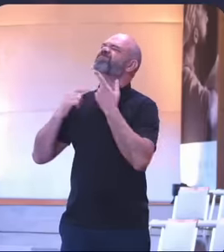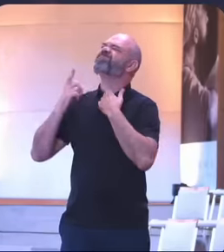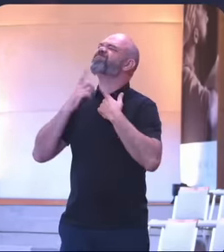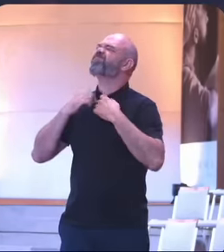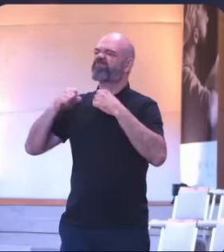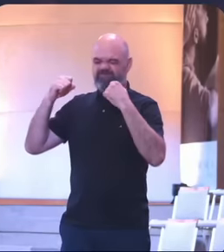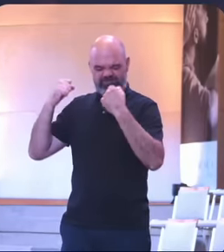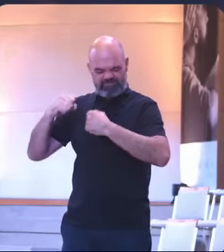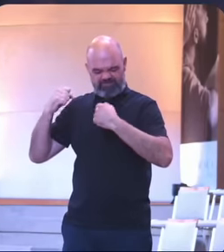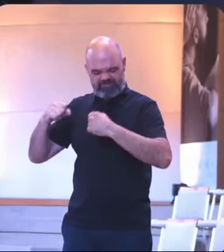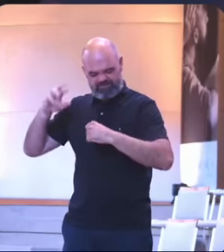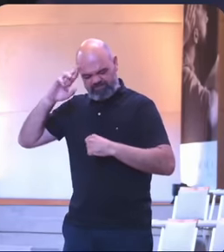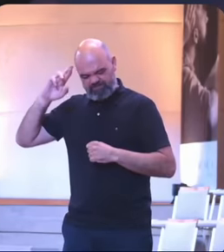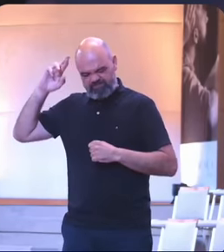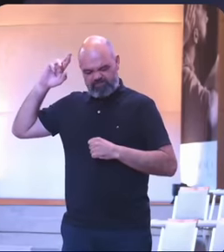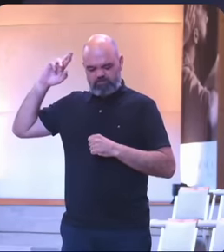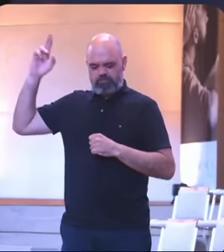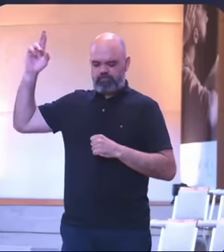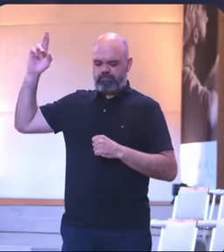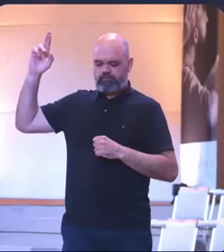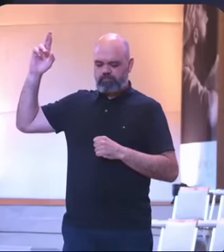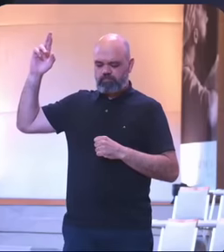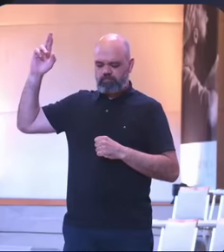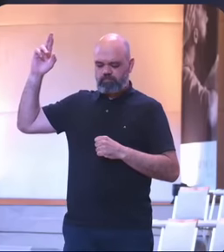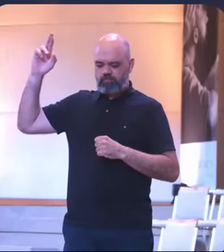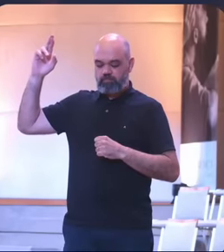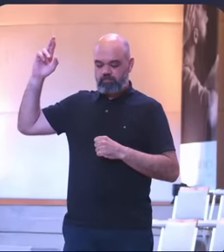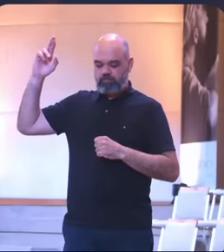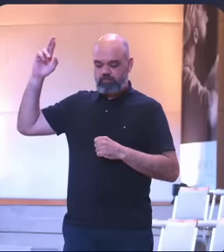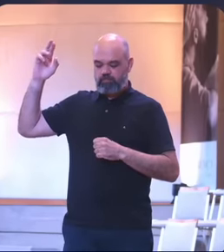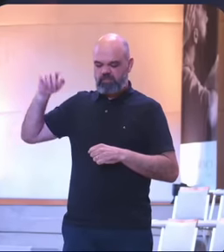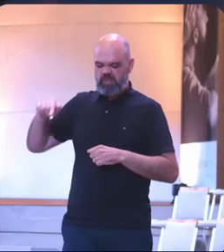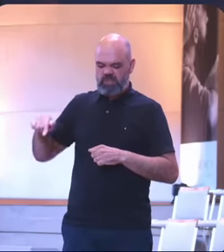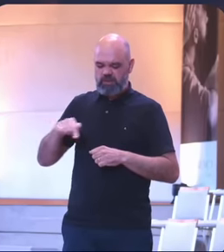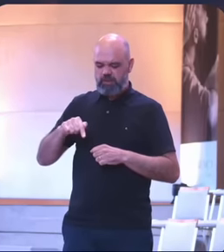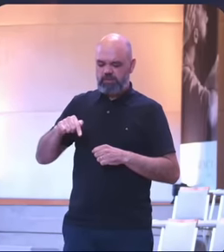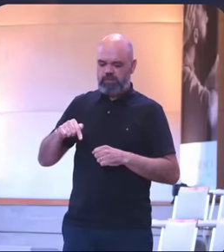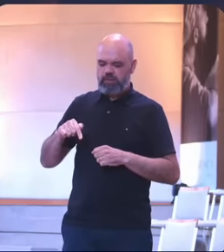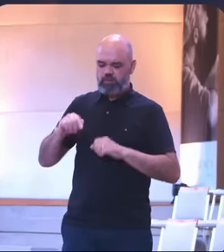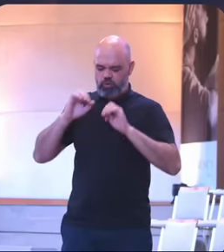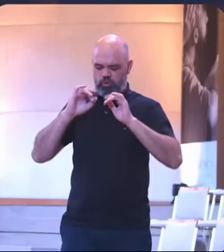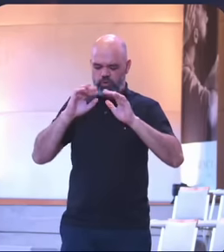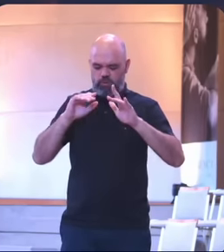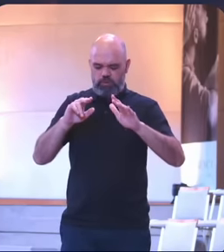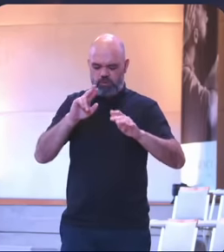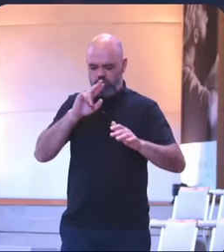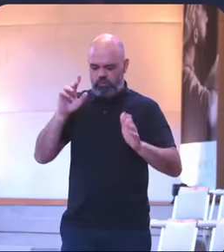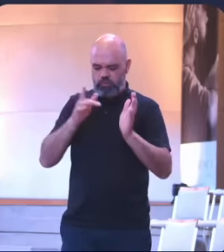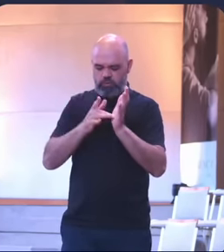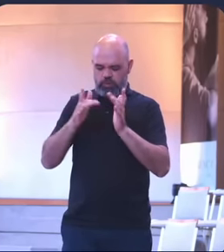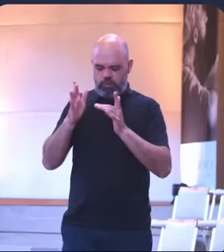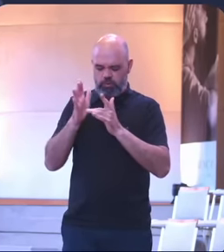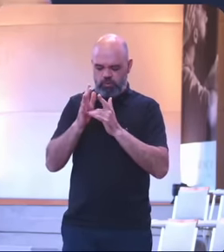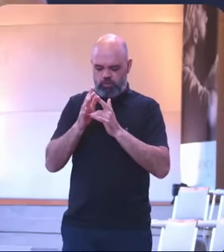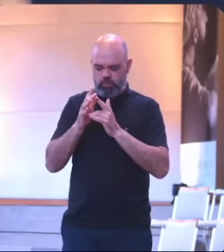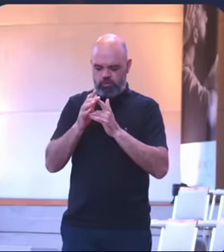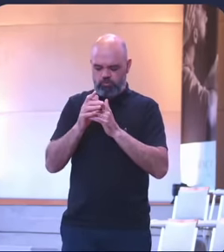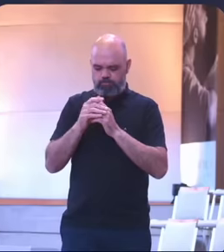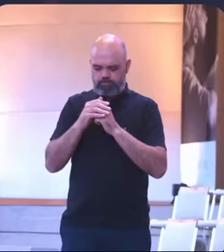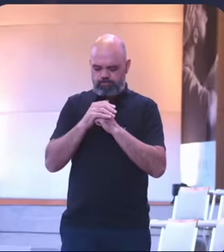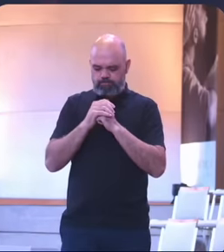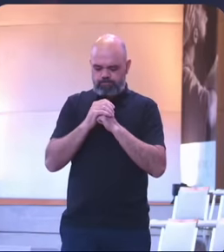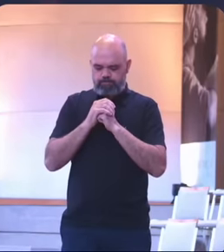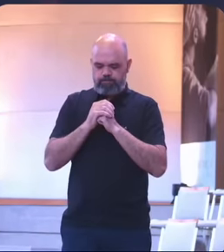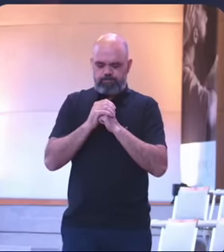de ti. E nós vamos ao mundo em teu nome. Nós oramos em nome de Jesus.